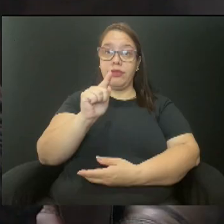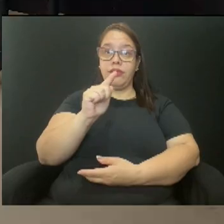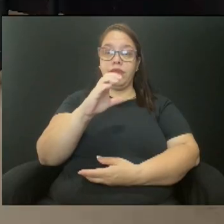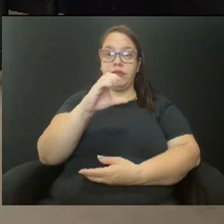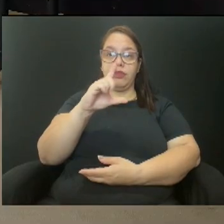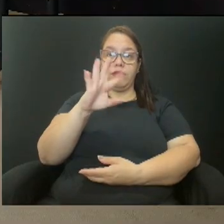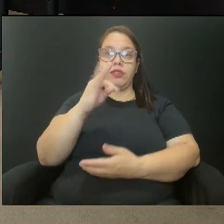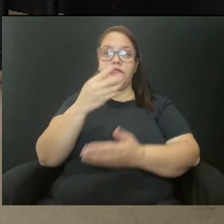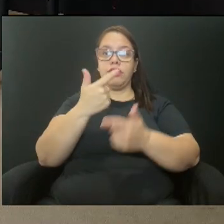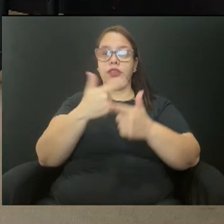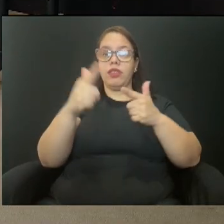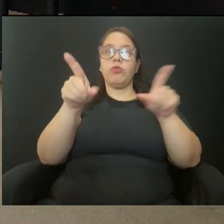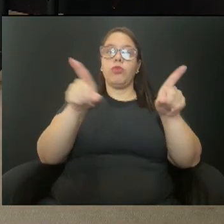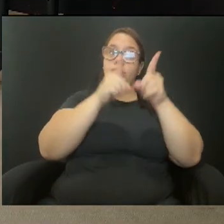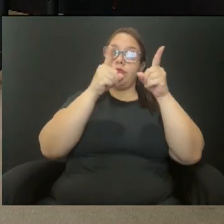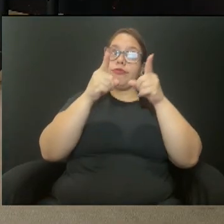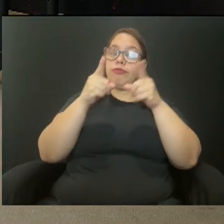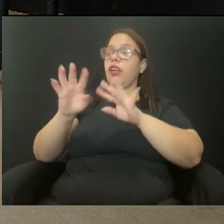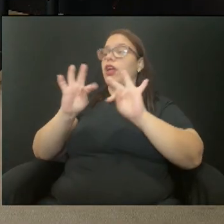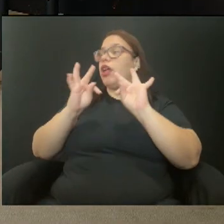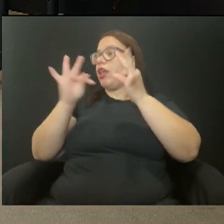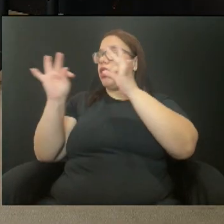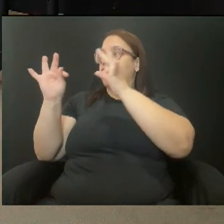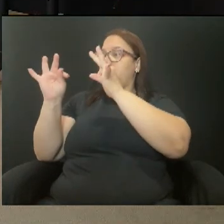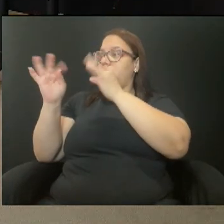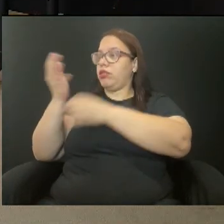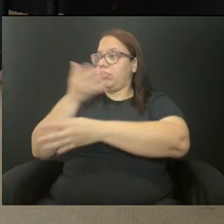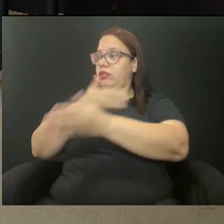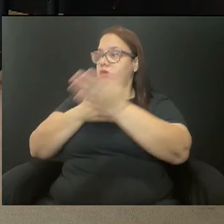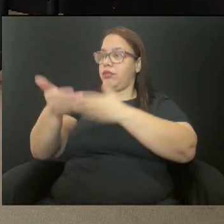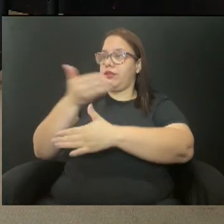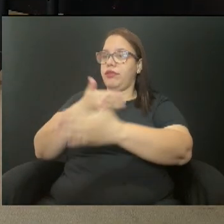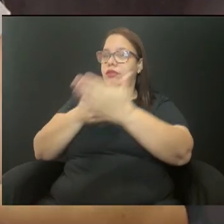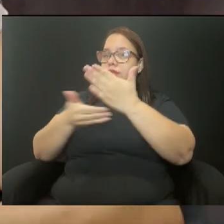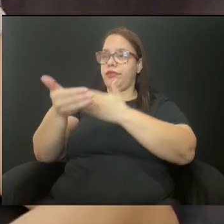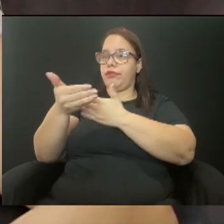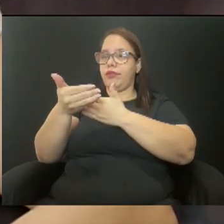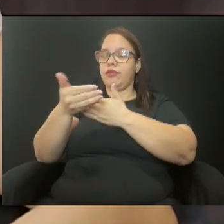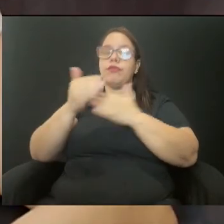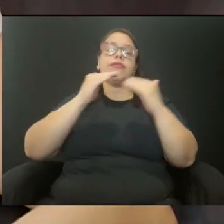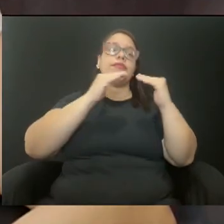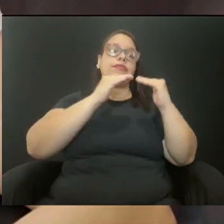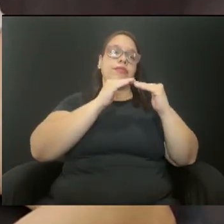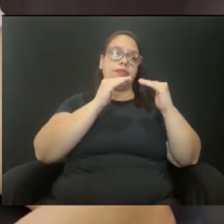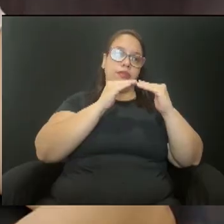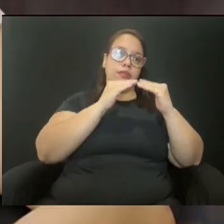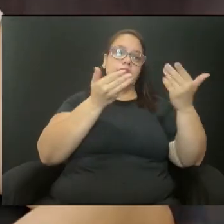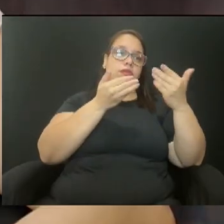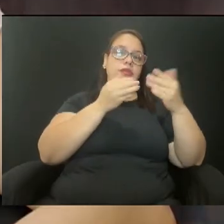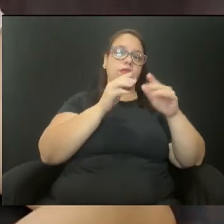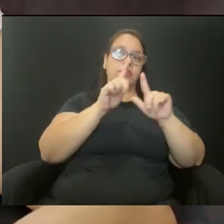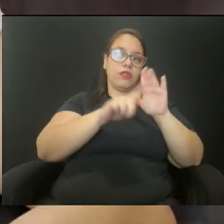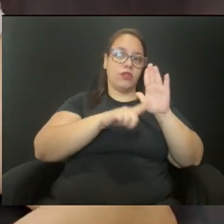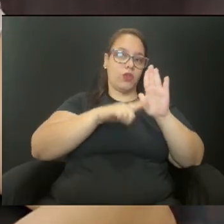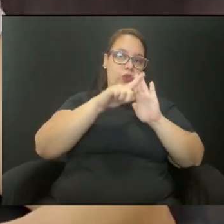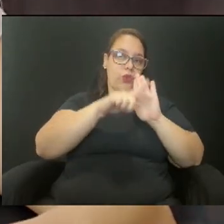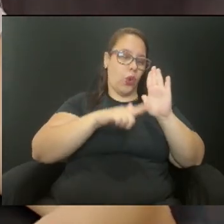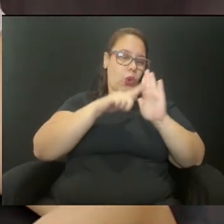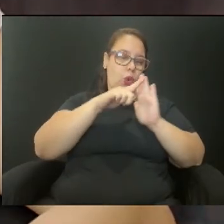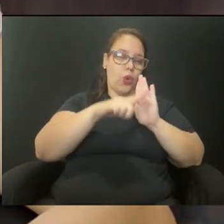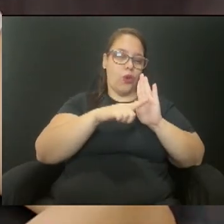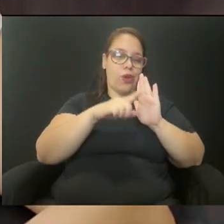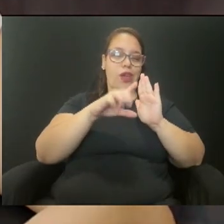A tecnologia veio cooperar para isso? Não, com certeza. Hoje com home office, né, tem teletrabalho, tem